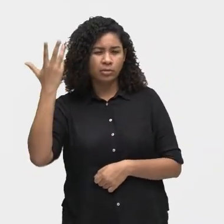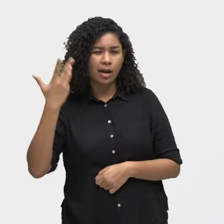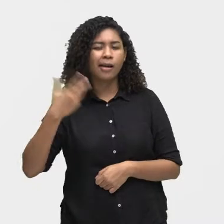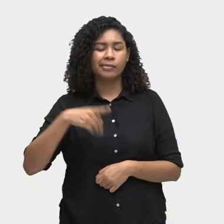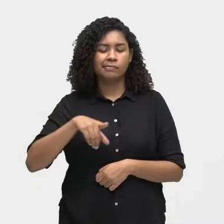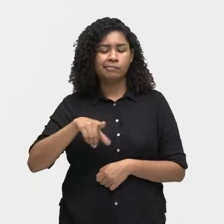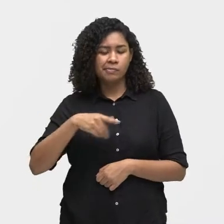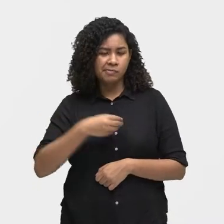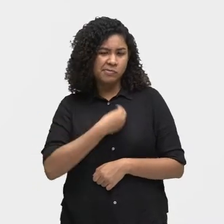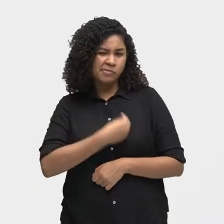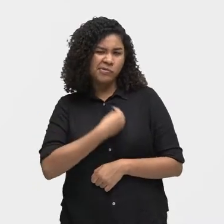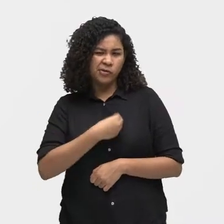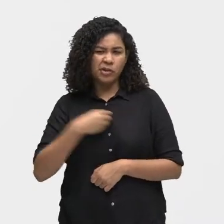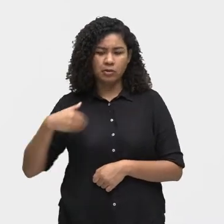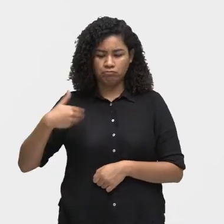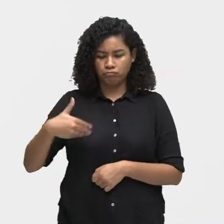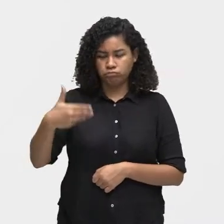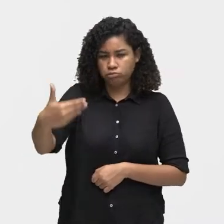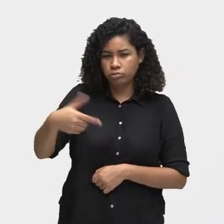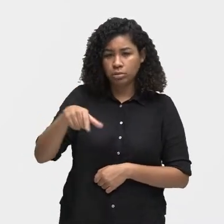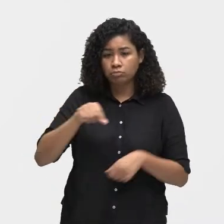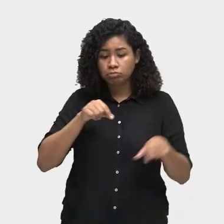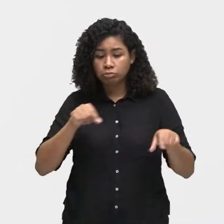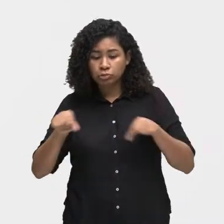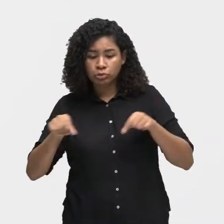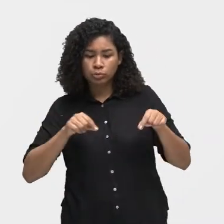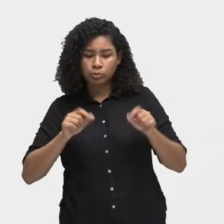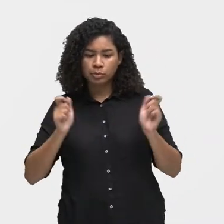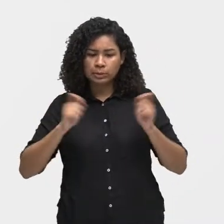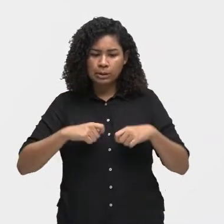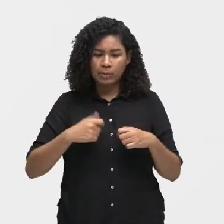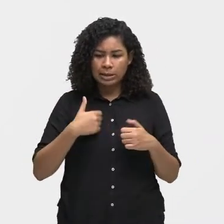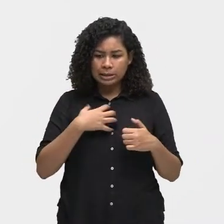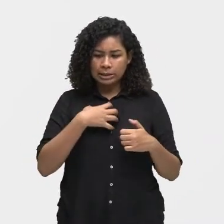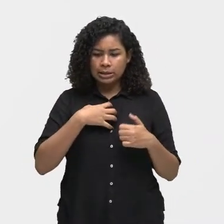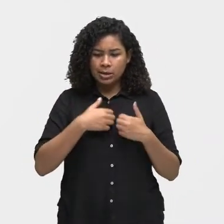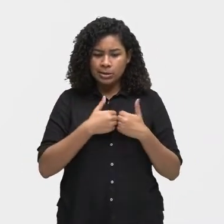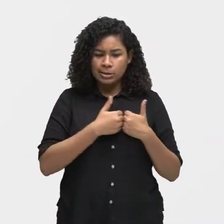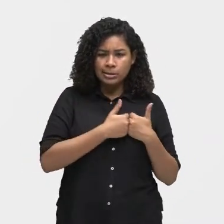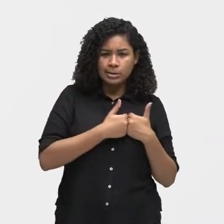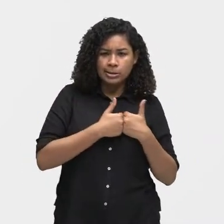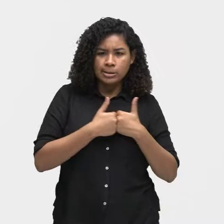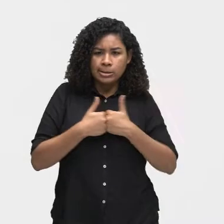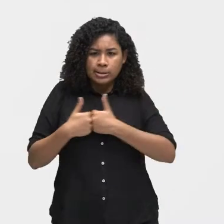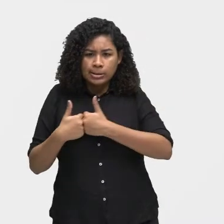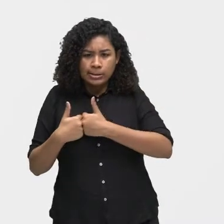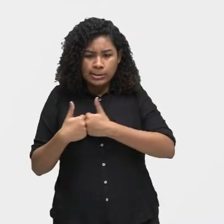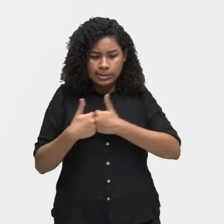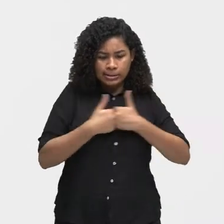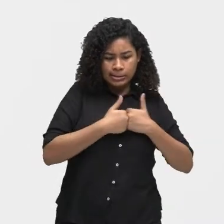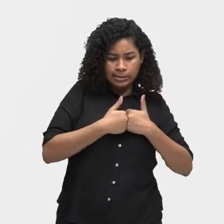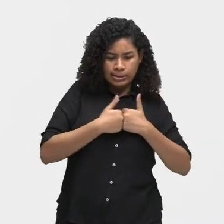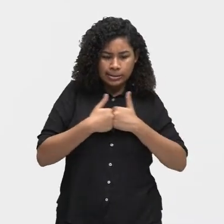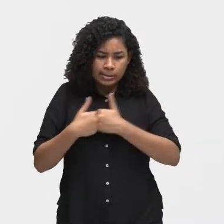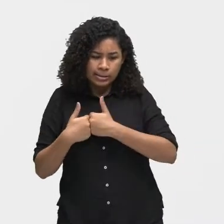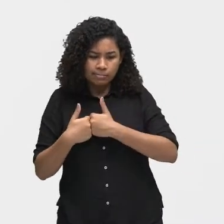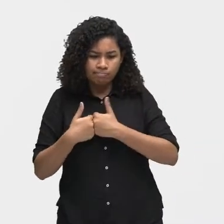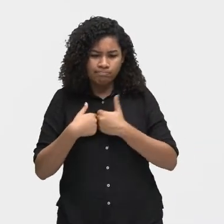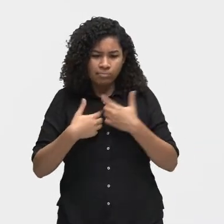o bem e fazer o mal, pode haver um conflito entre o que queremos para nós e o que queremos para a